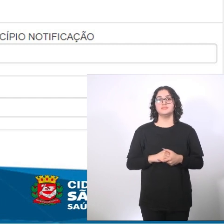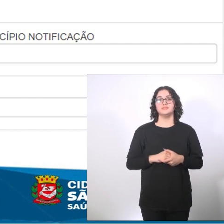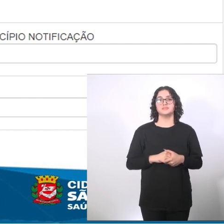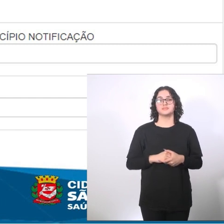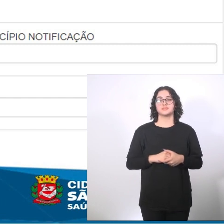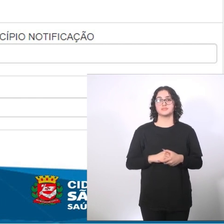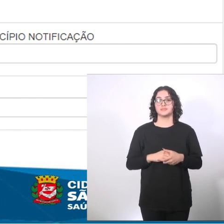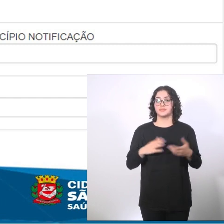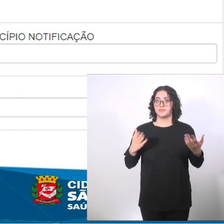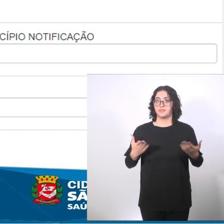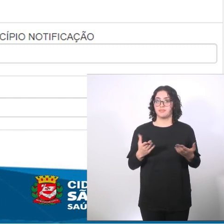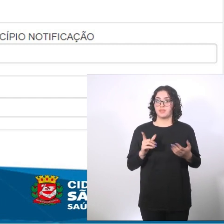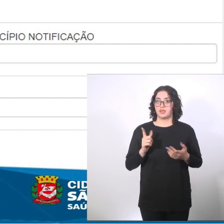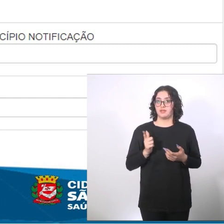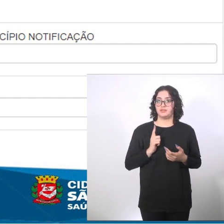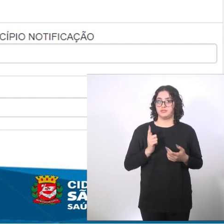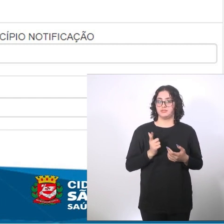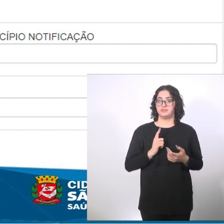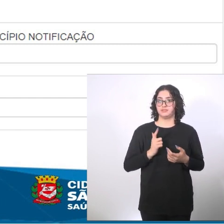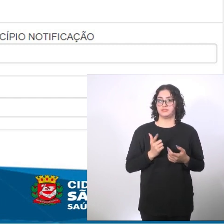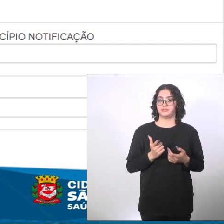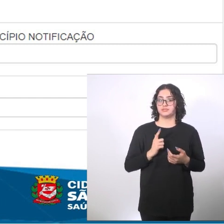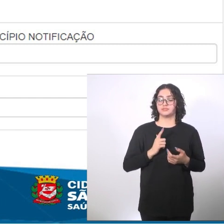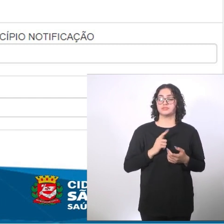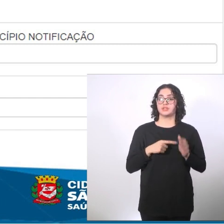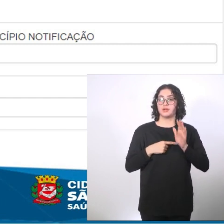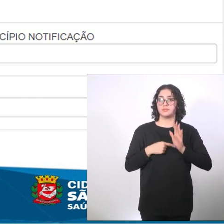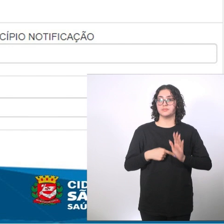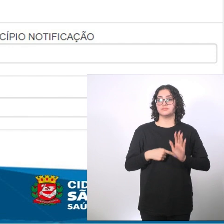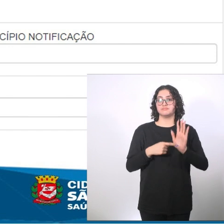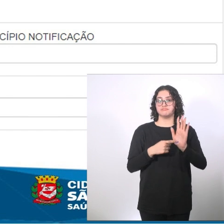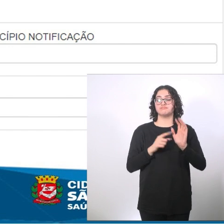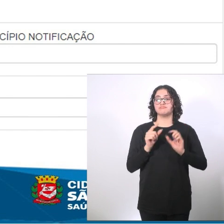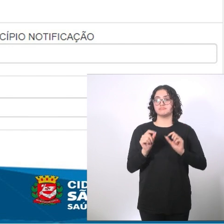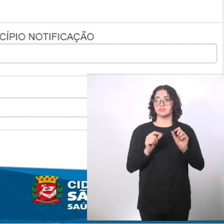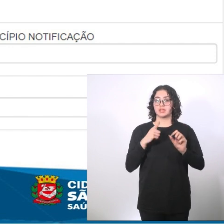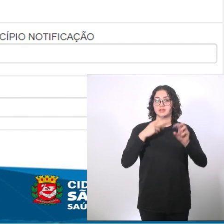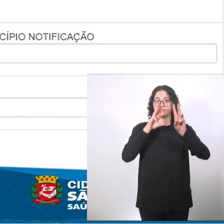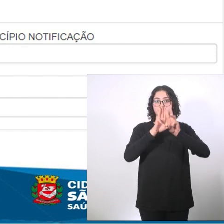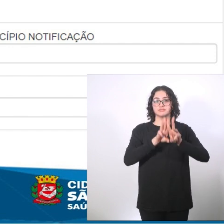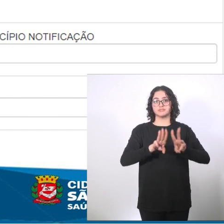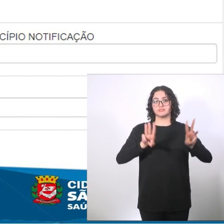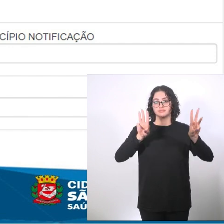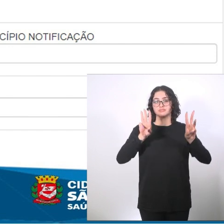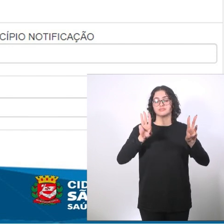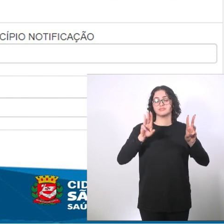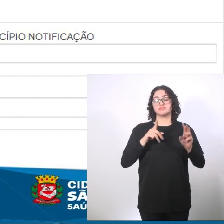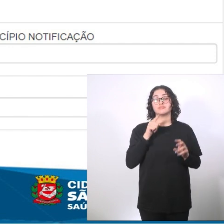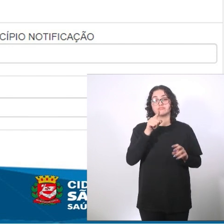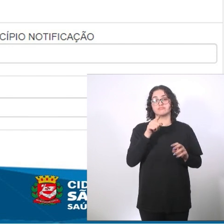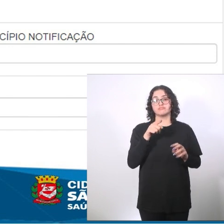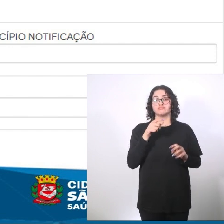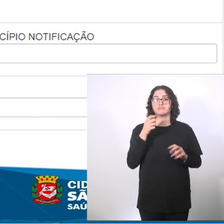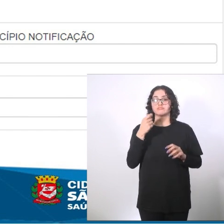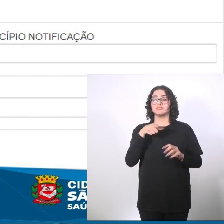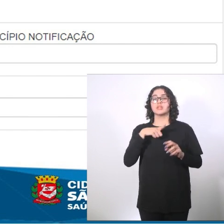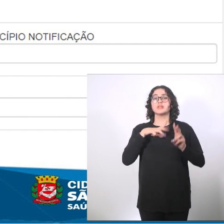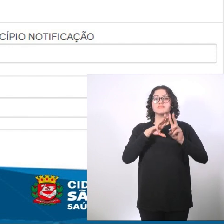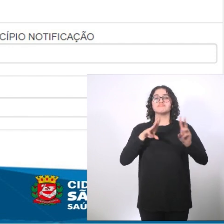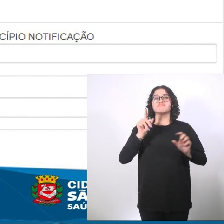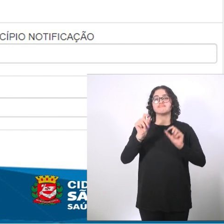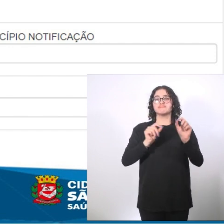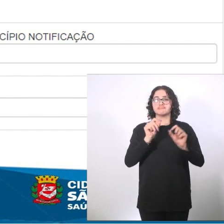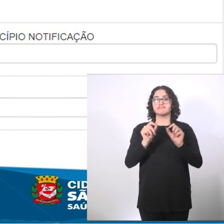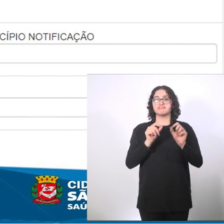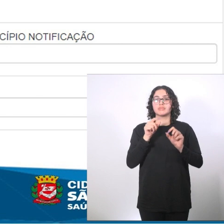Aqui estará disponível nessa apresentação um link. Esse link é o link de